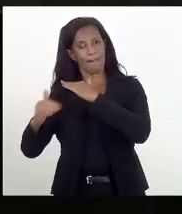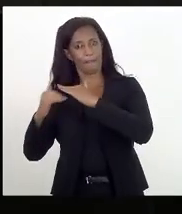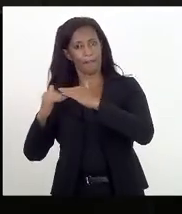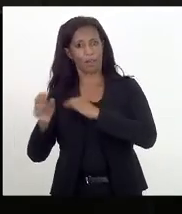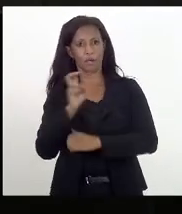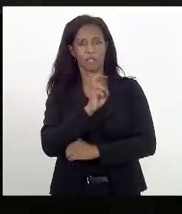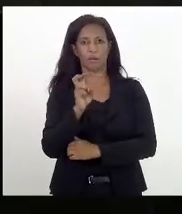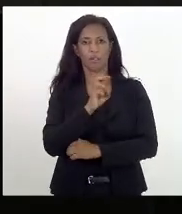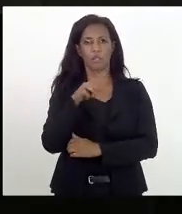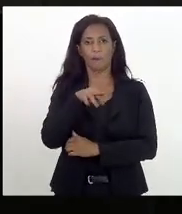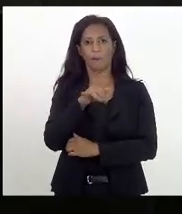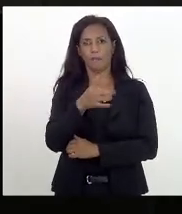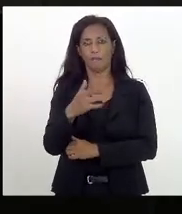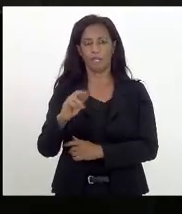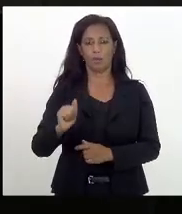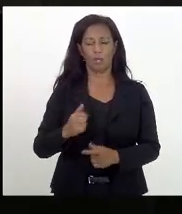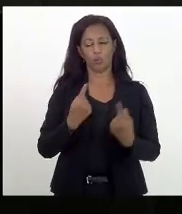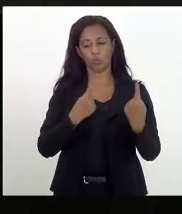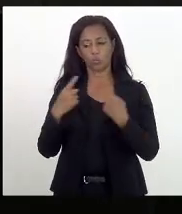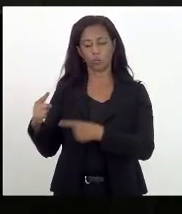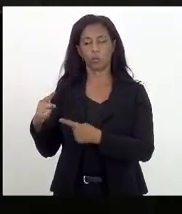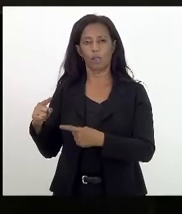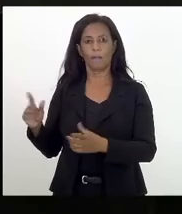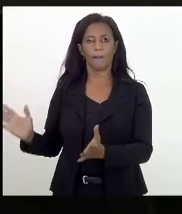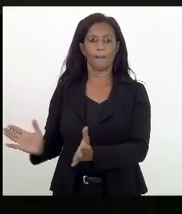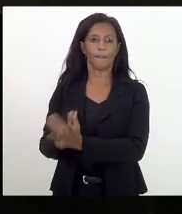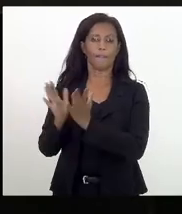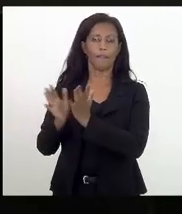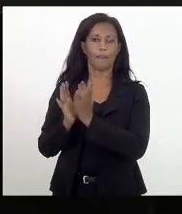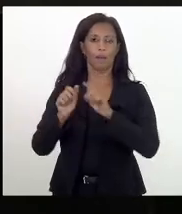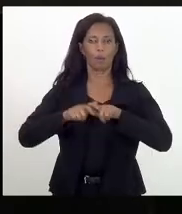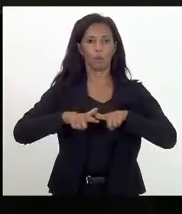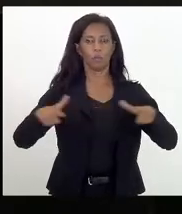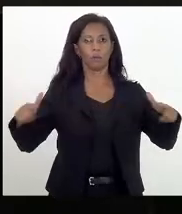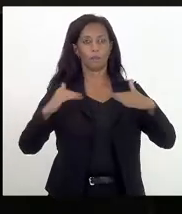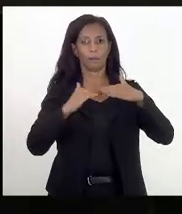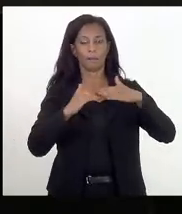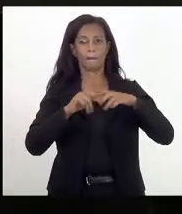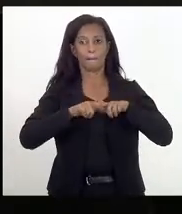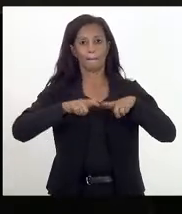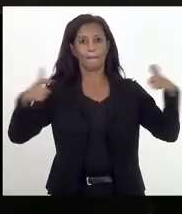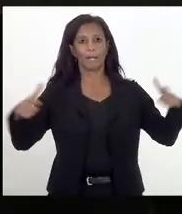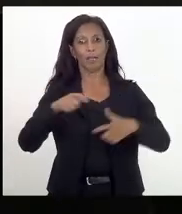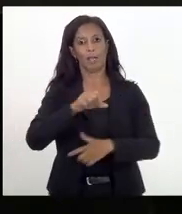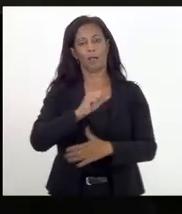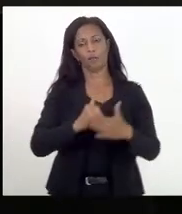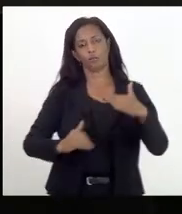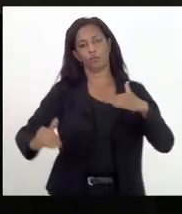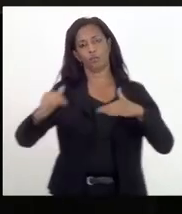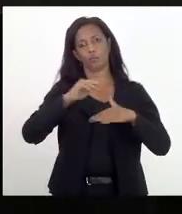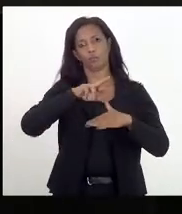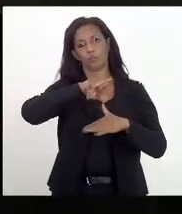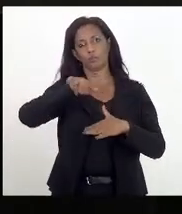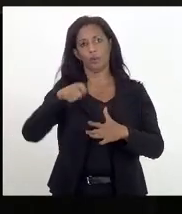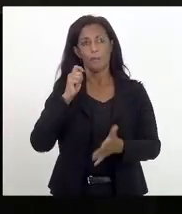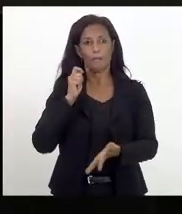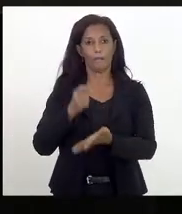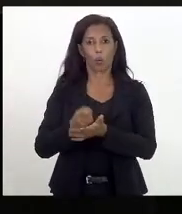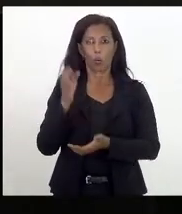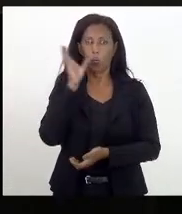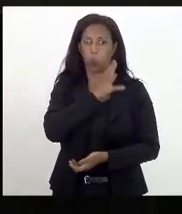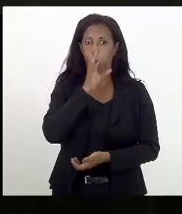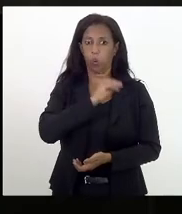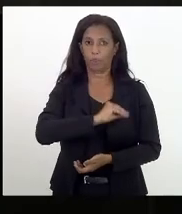55 milhões o enfrentamento da pobreza ampliação do super RJ uma notícia importante o pagamento do auxílio